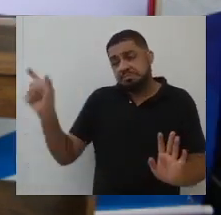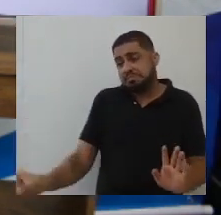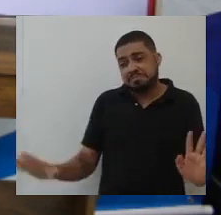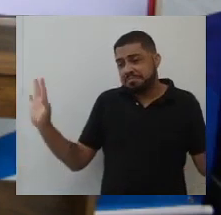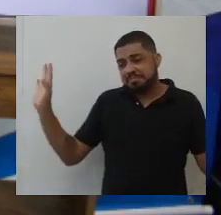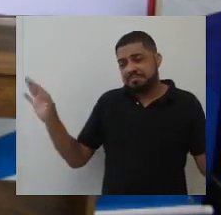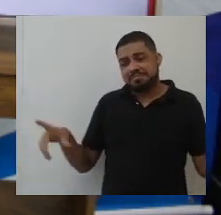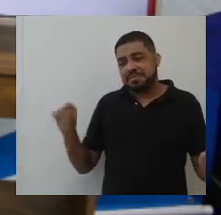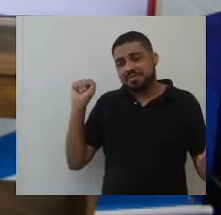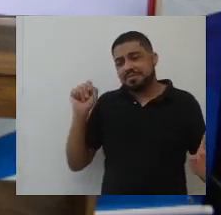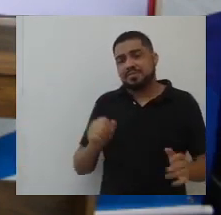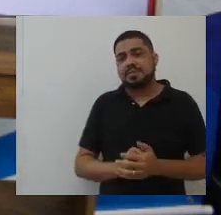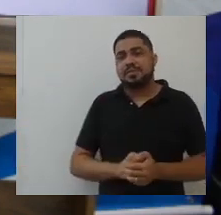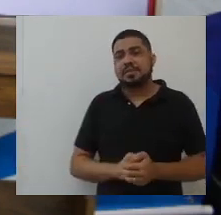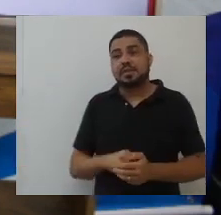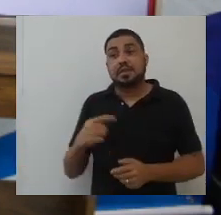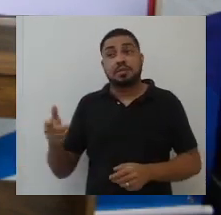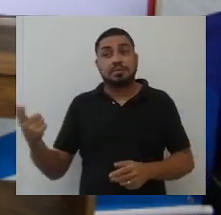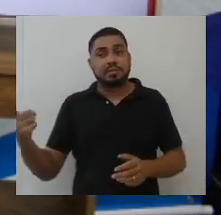tá?